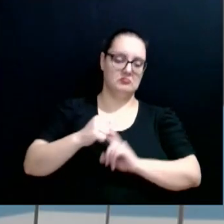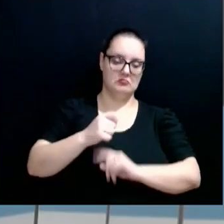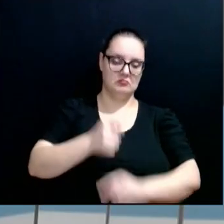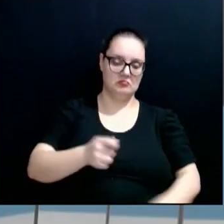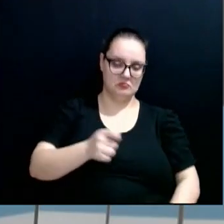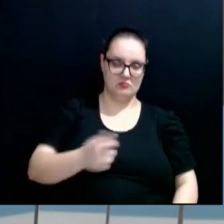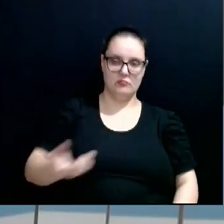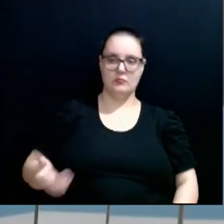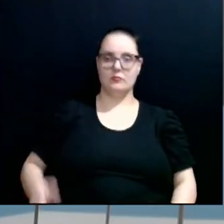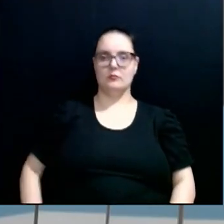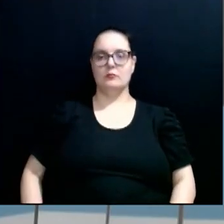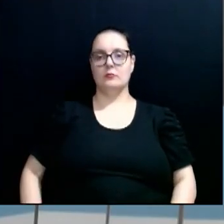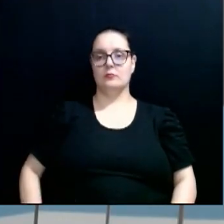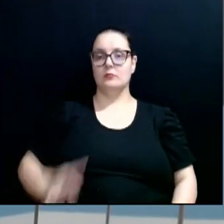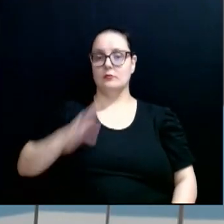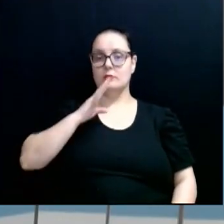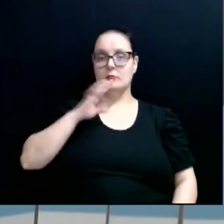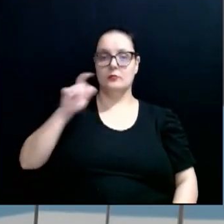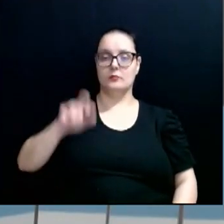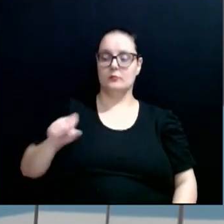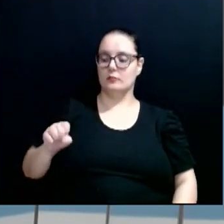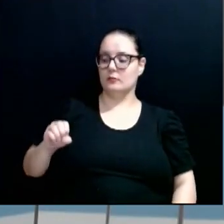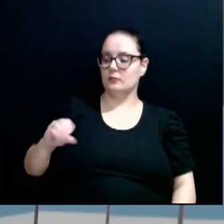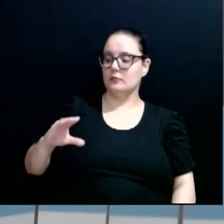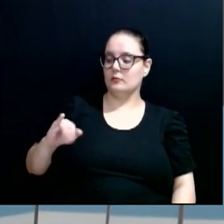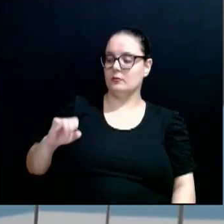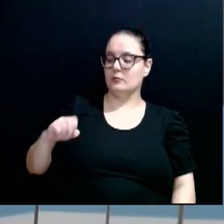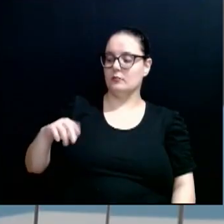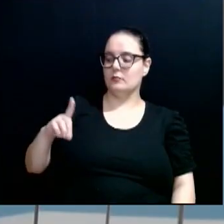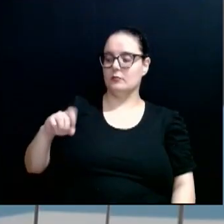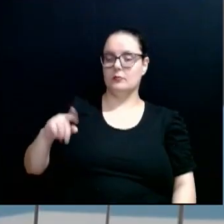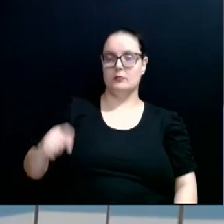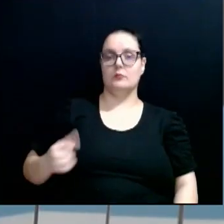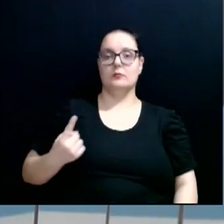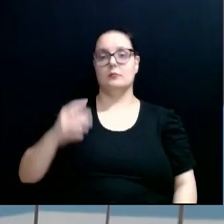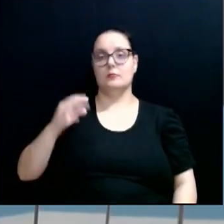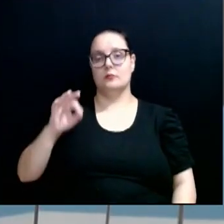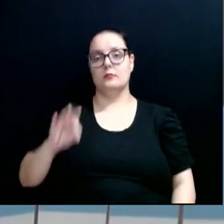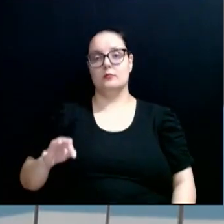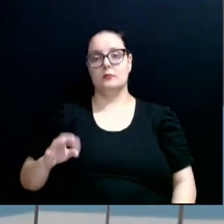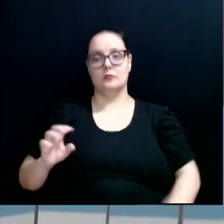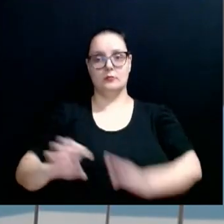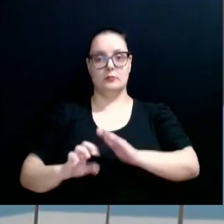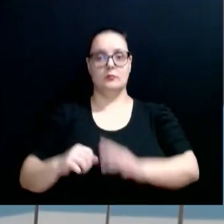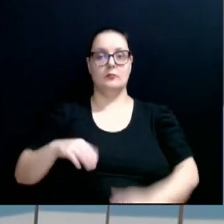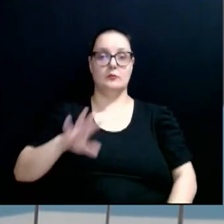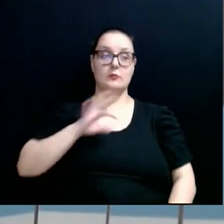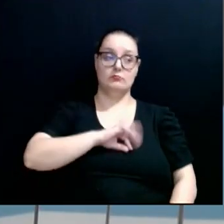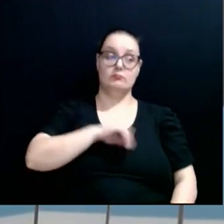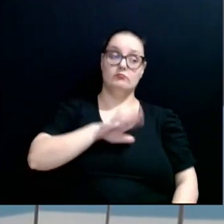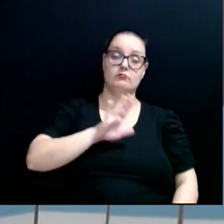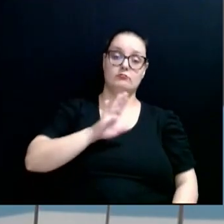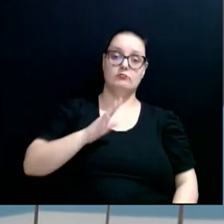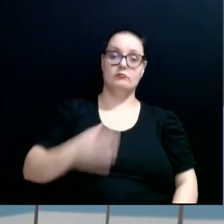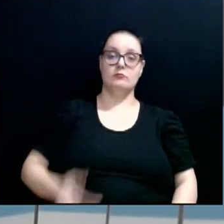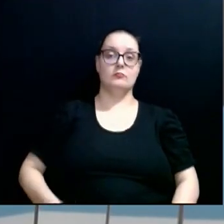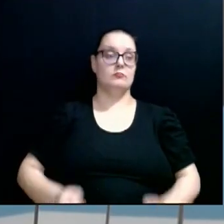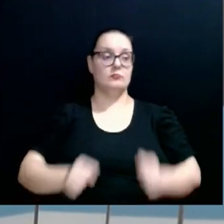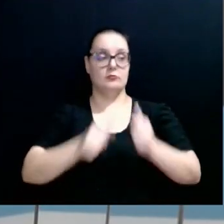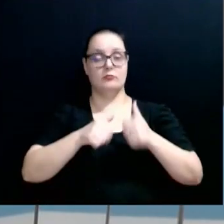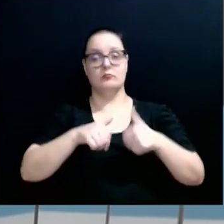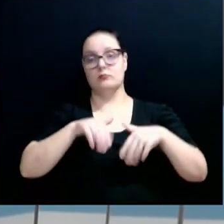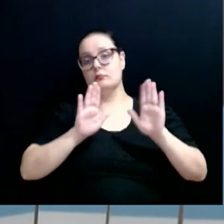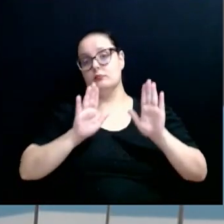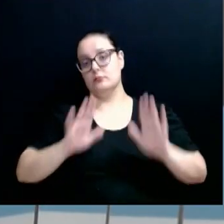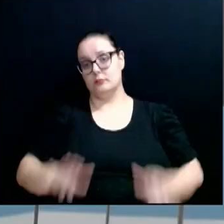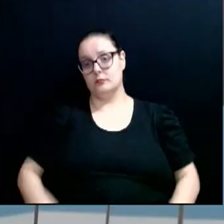gente que tem sociedade em 1% da empresa e é o que mais ganha. Ele só tem 1%. Mas ele é o